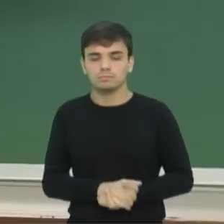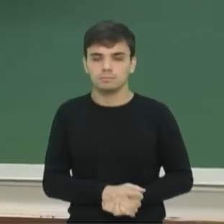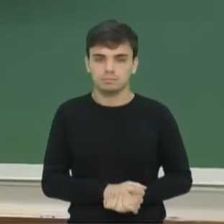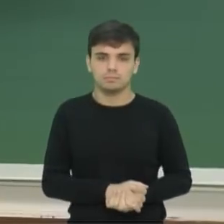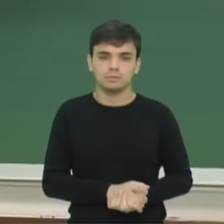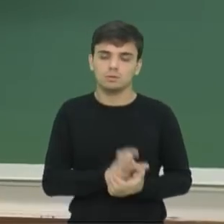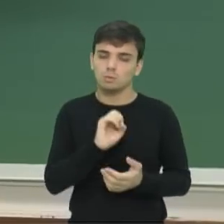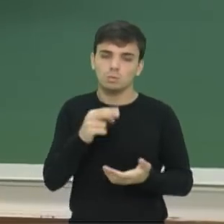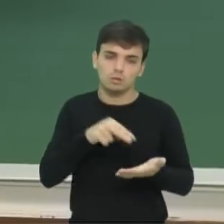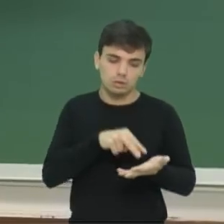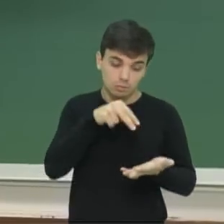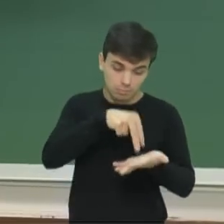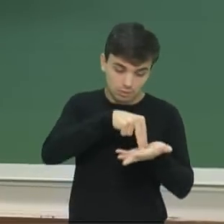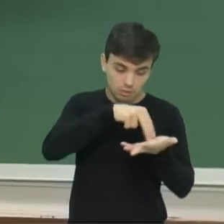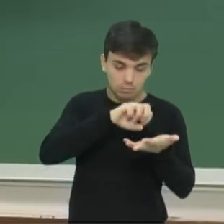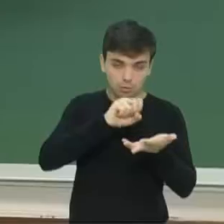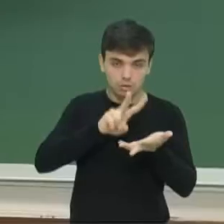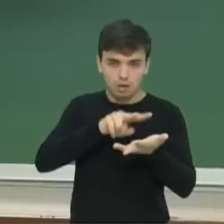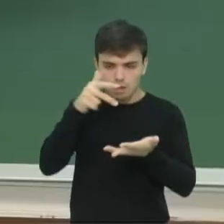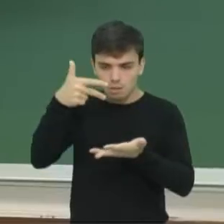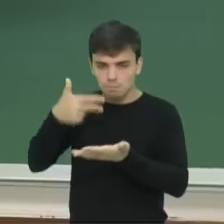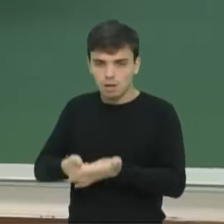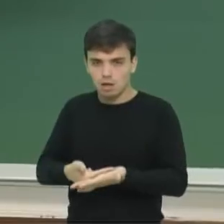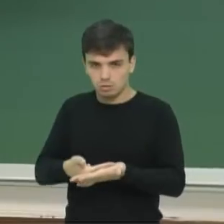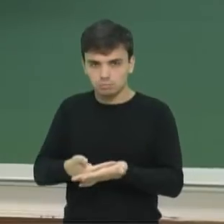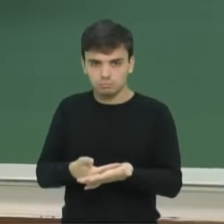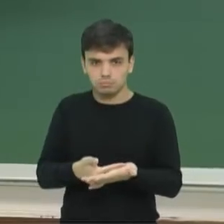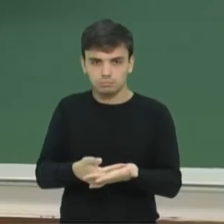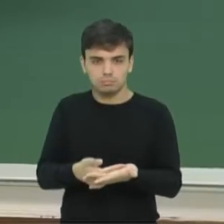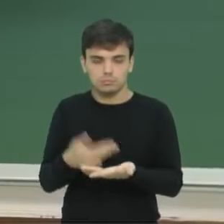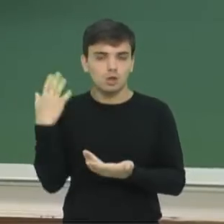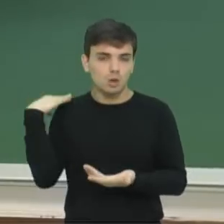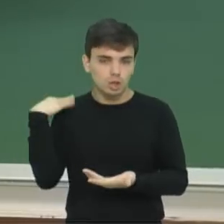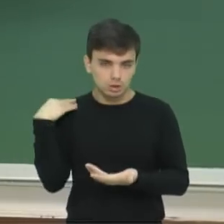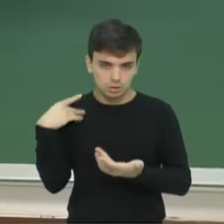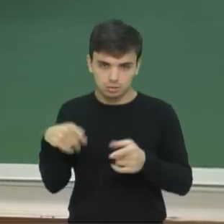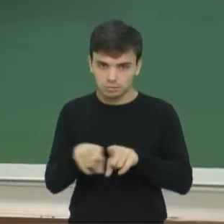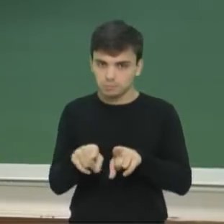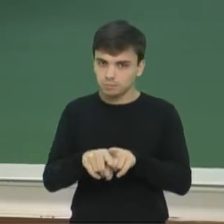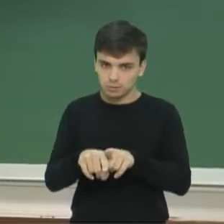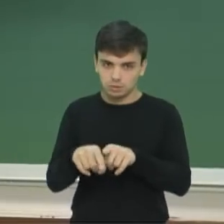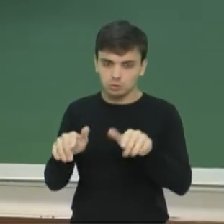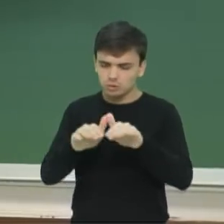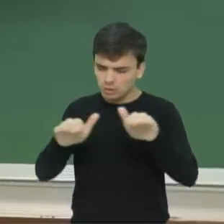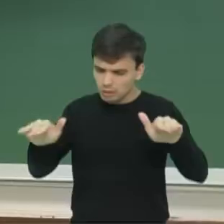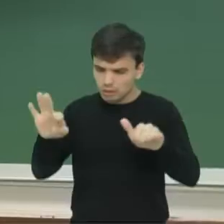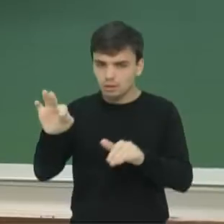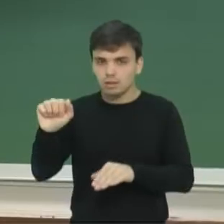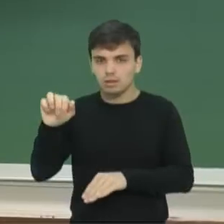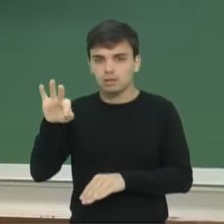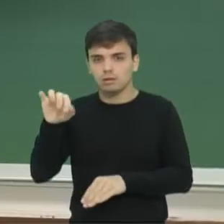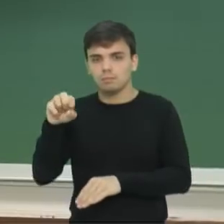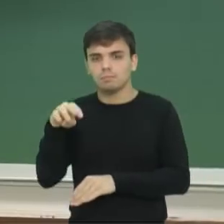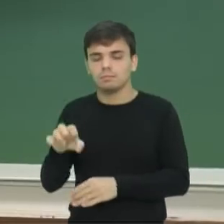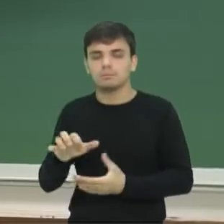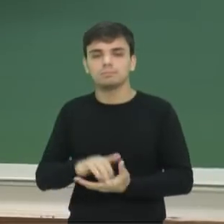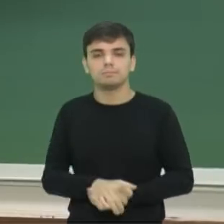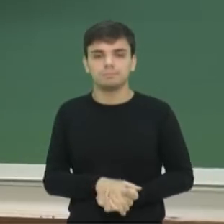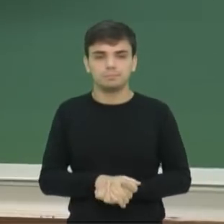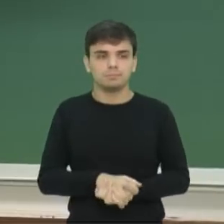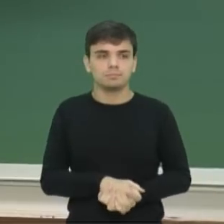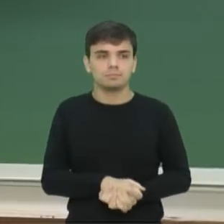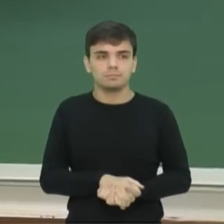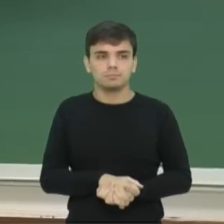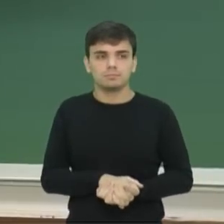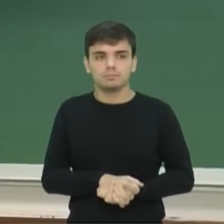sido em pé, né? Projetá-lo de costas no tatame. Né? Então, existem 3 fatores que é super importante para ser caracterizado um ippon. Né? Então, o